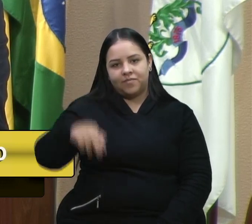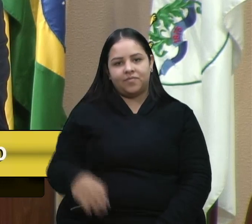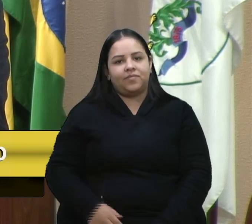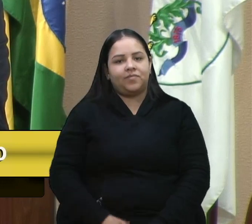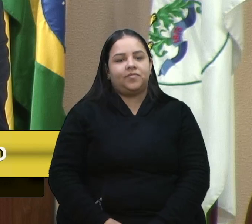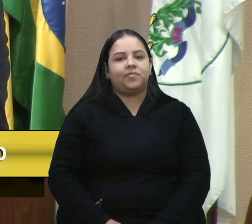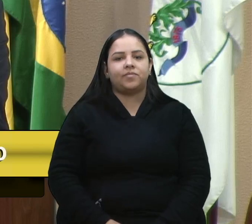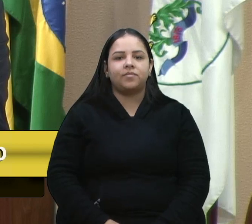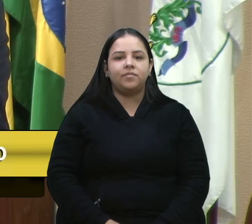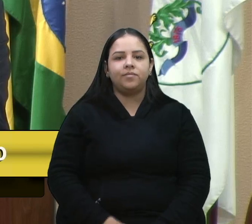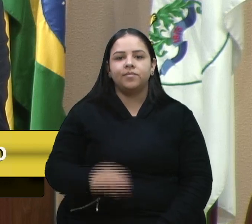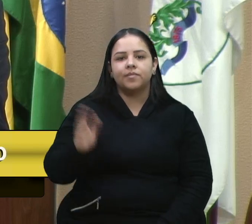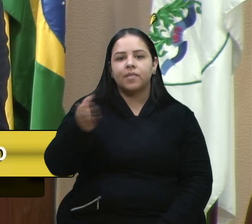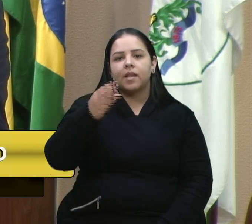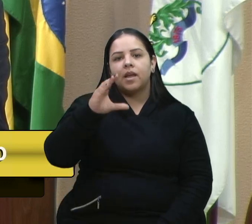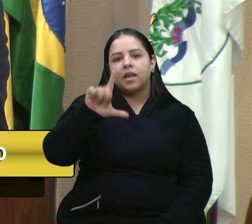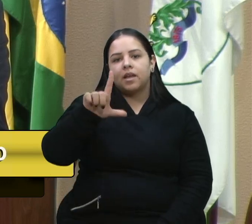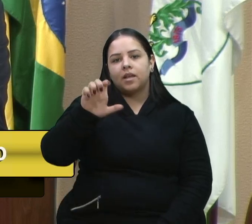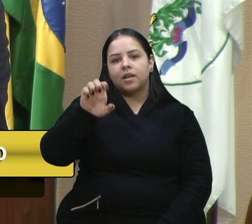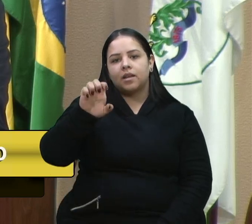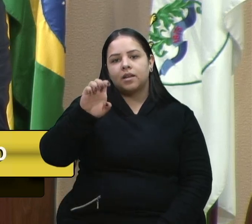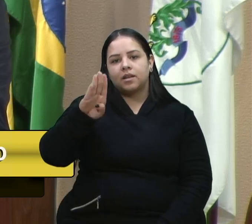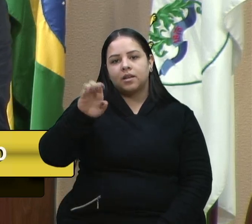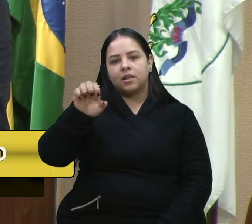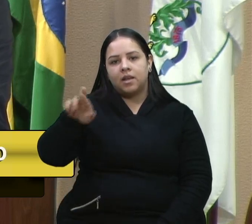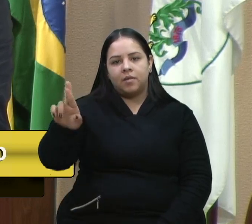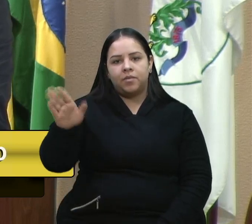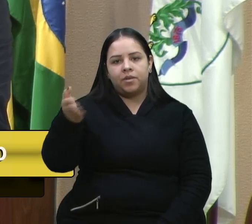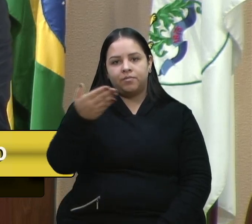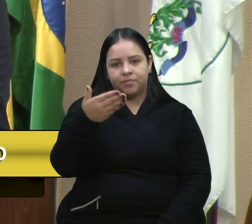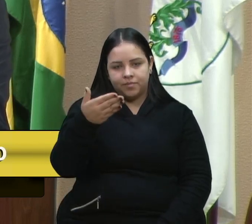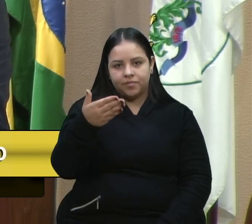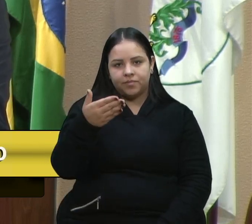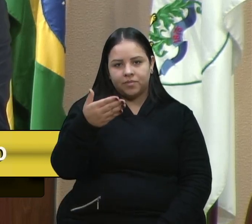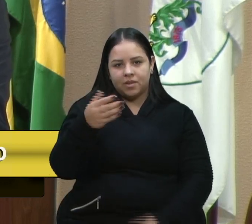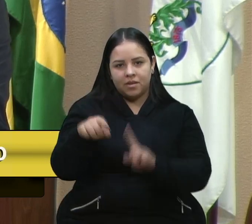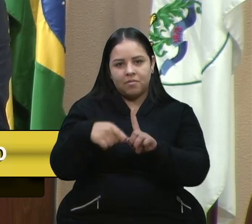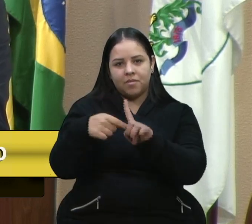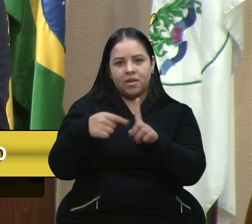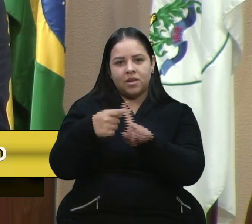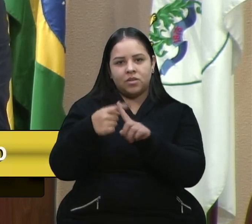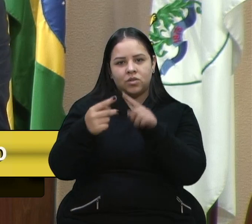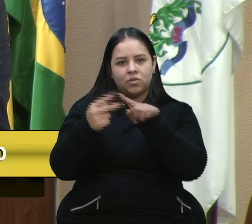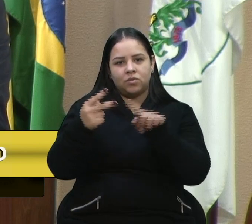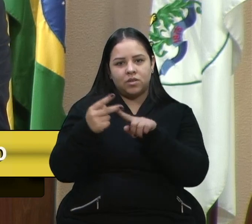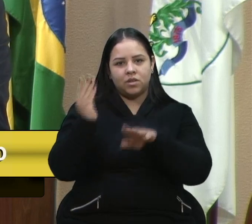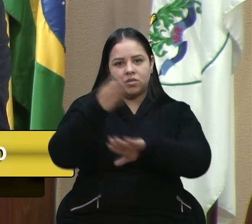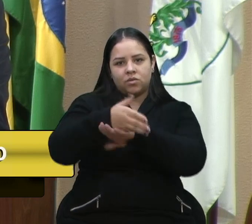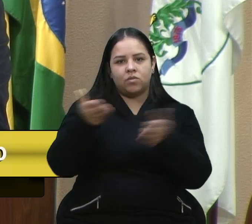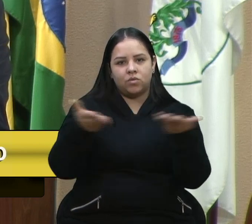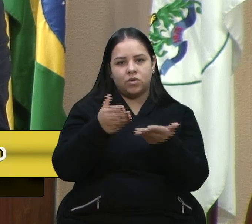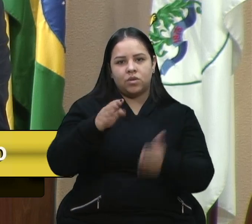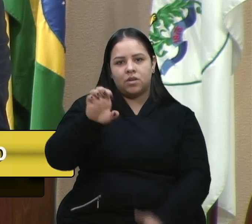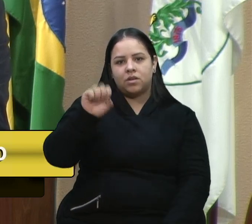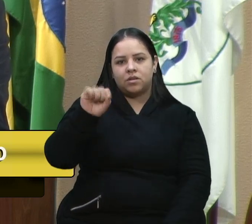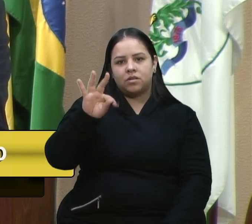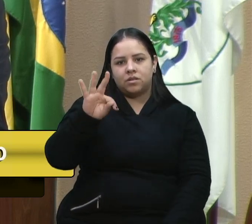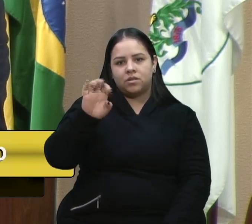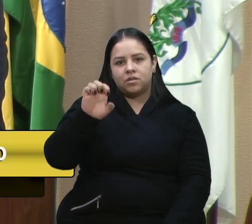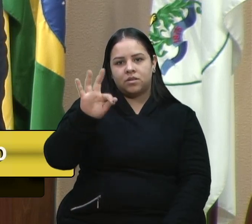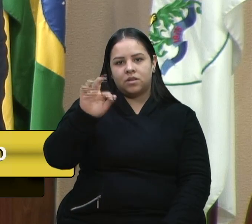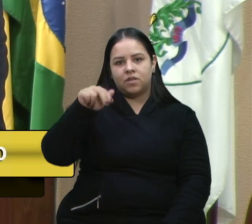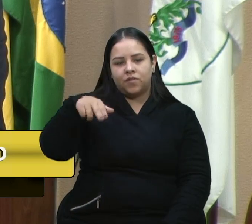Renosto, Kleber de Assunção e Silva. Tem mais dois aqui que entrou hoje ainda. Stefan Selau,